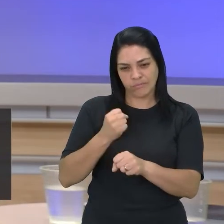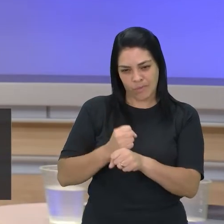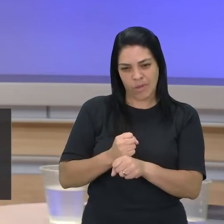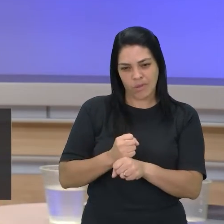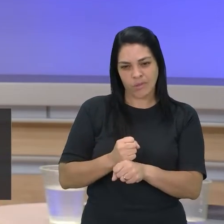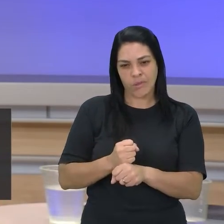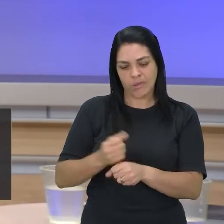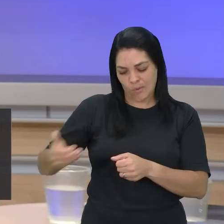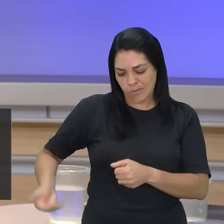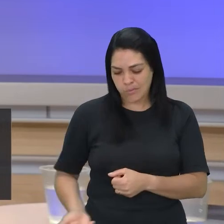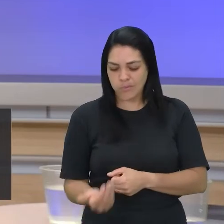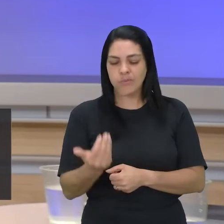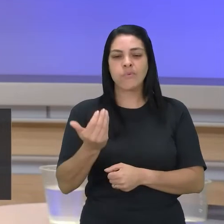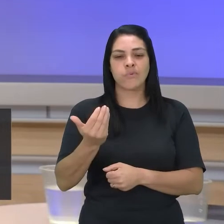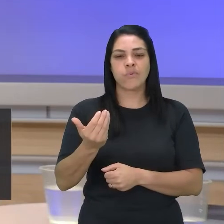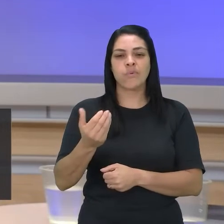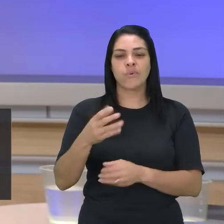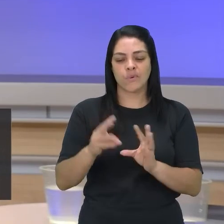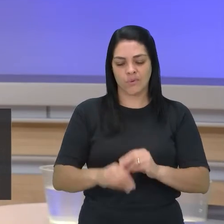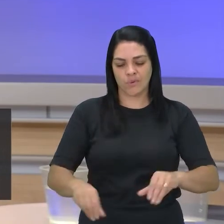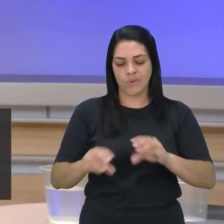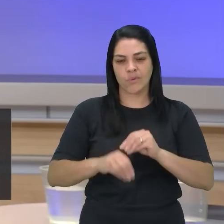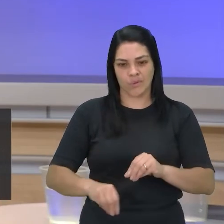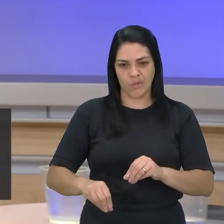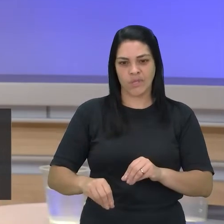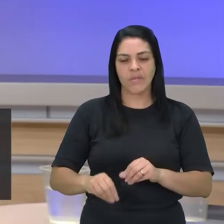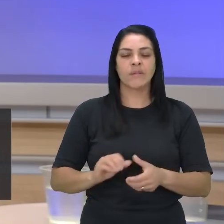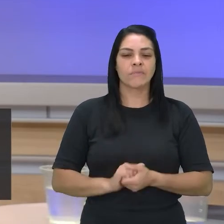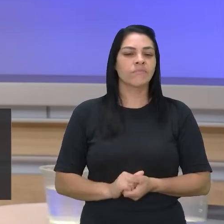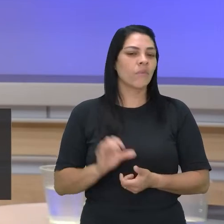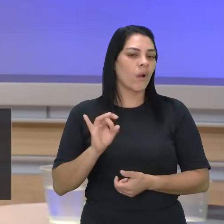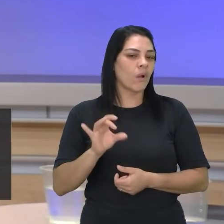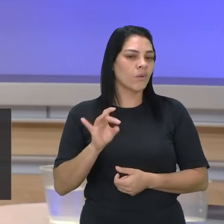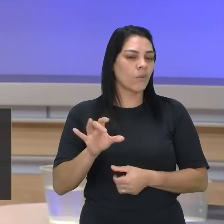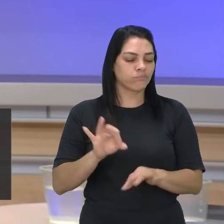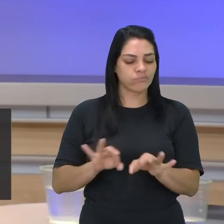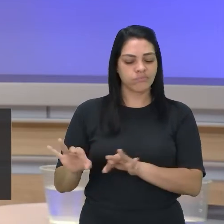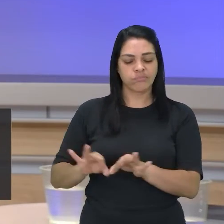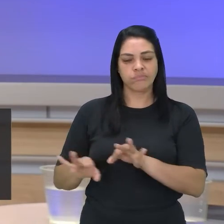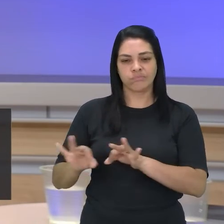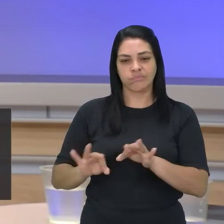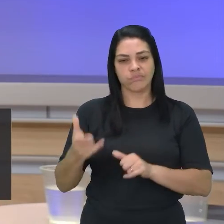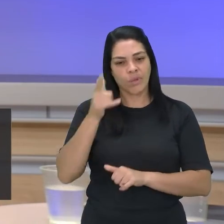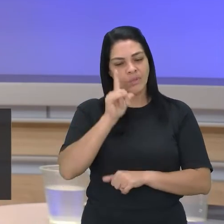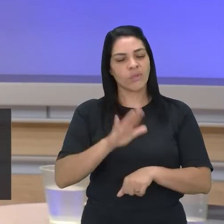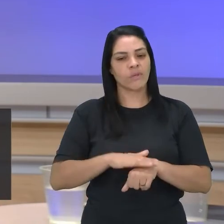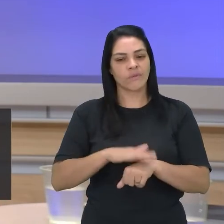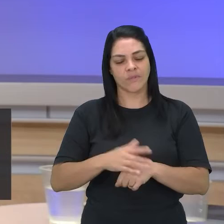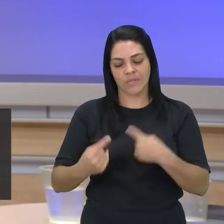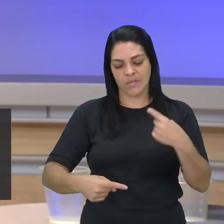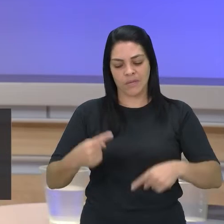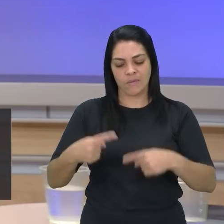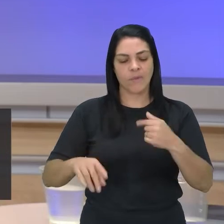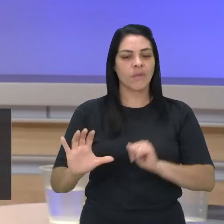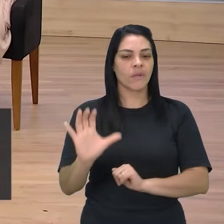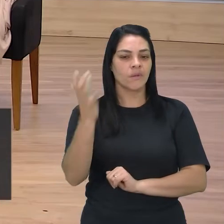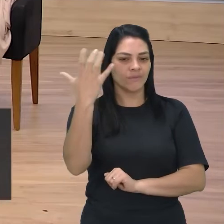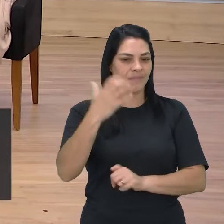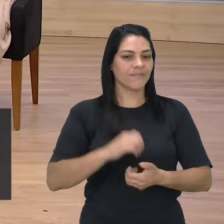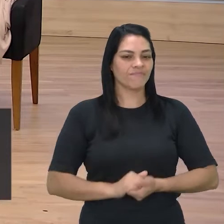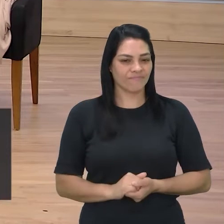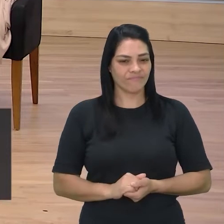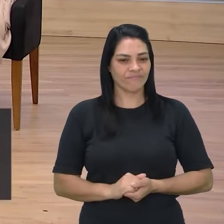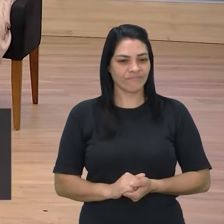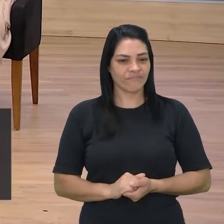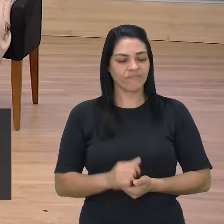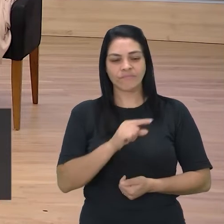solo, né, às vezes é mexer ali as peças, né, para poder fazer com que essa política aconteça. Você tocou